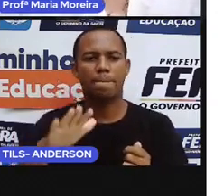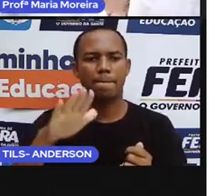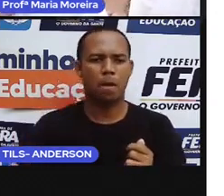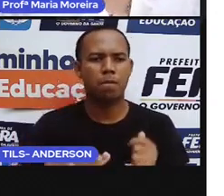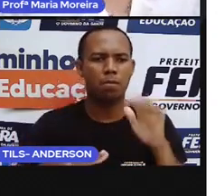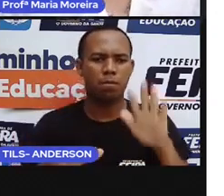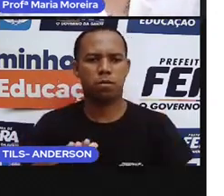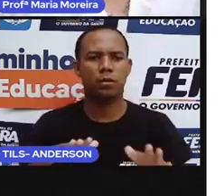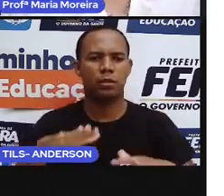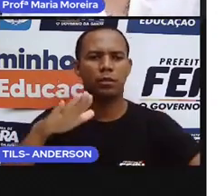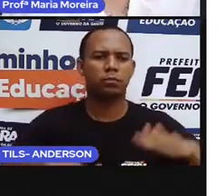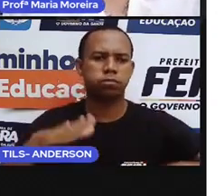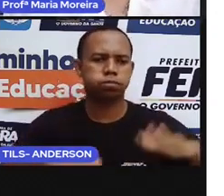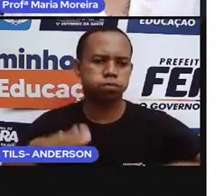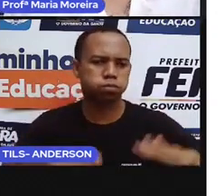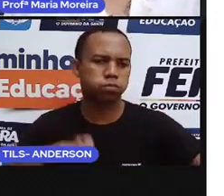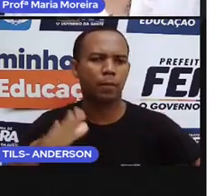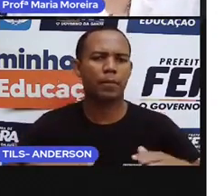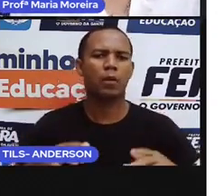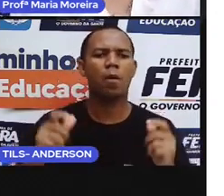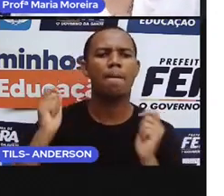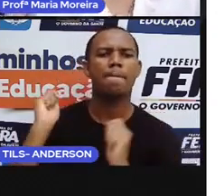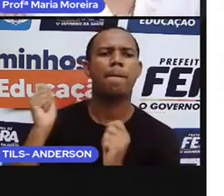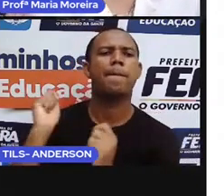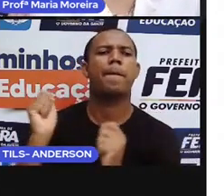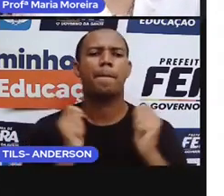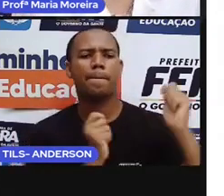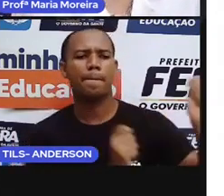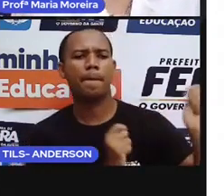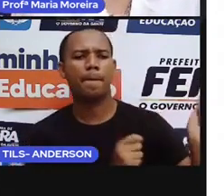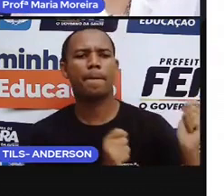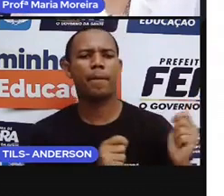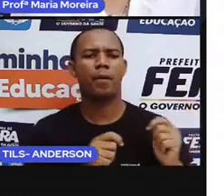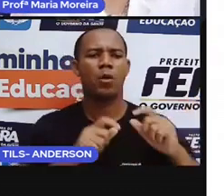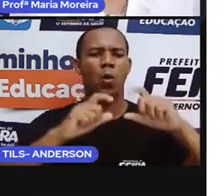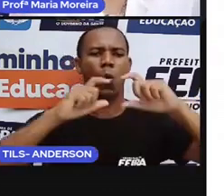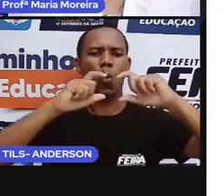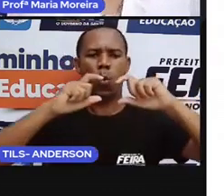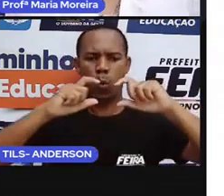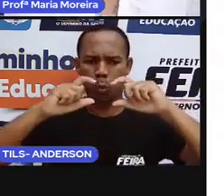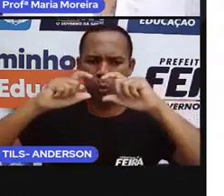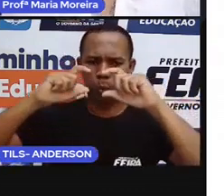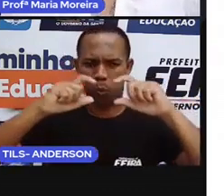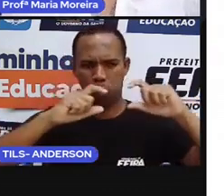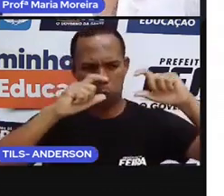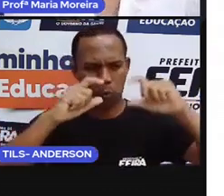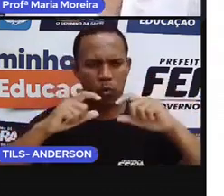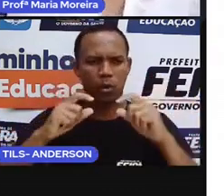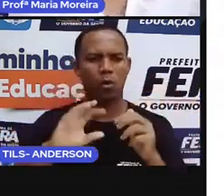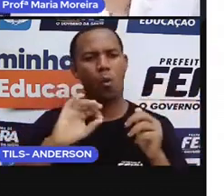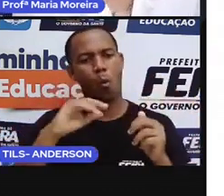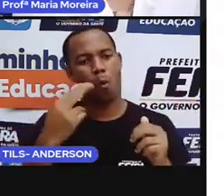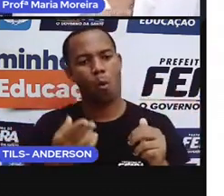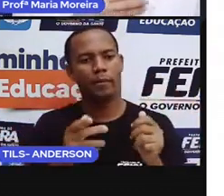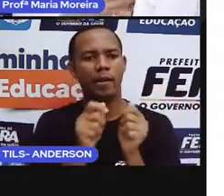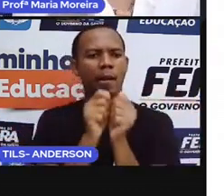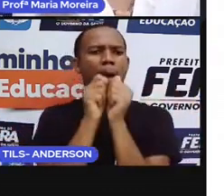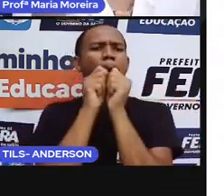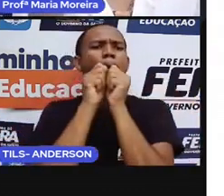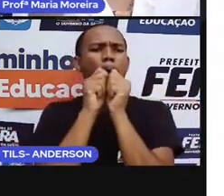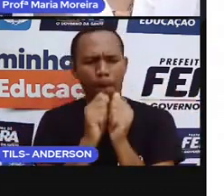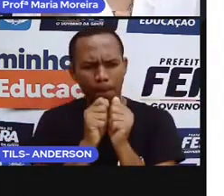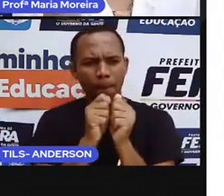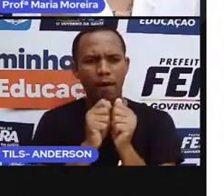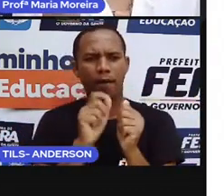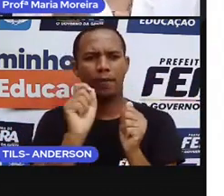superfície, tambor e bastão de ritmo. Já os instrumentos de sopro são quem? A flauta ou a apito, por exemplo, eles até